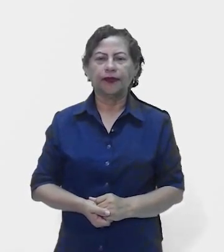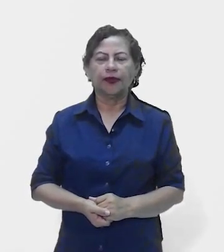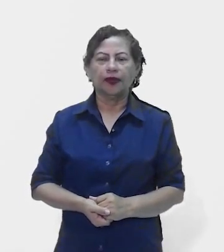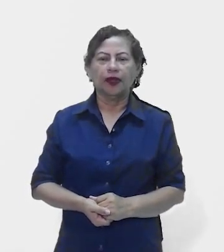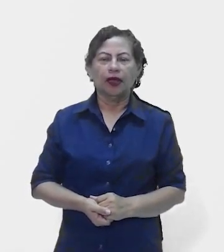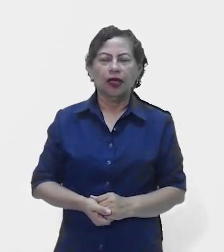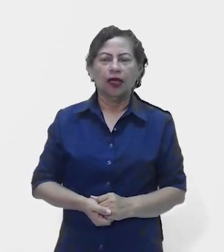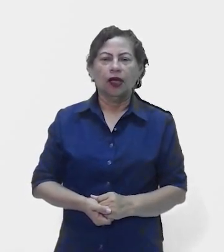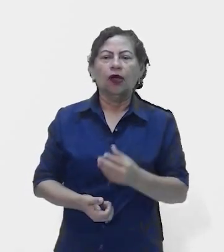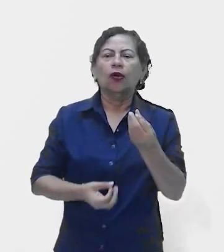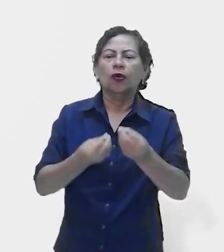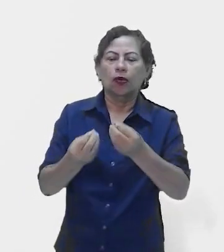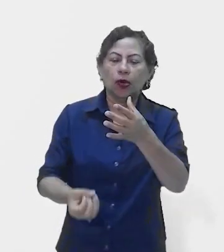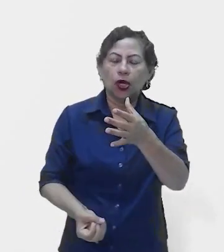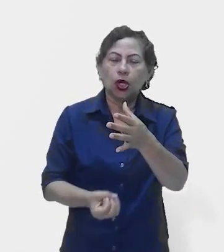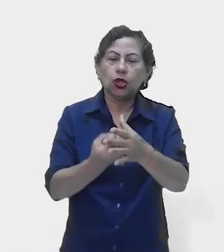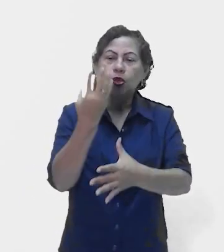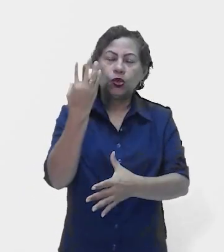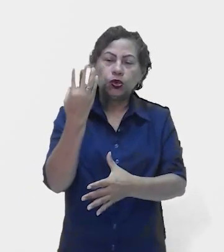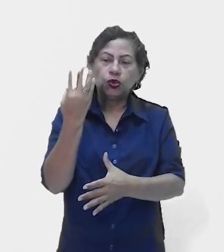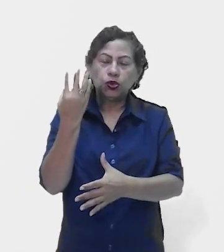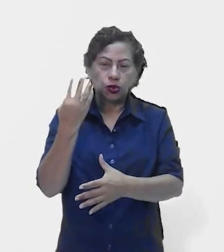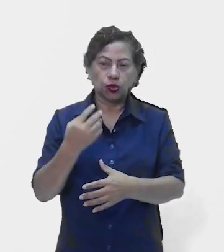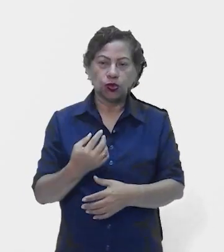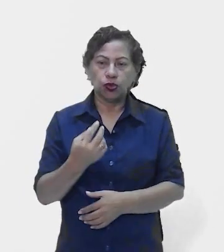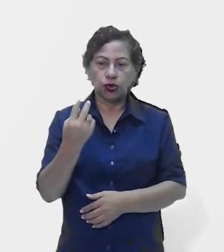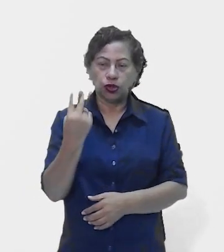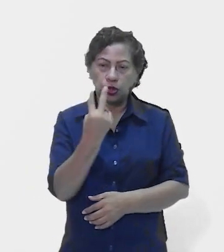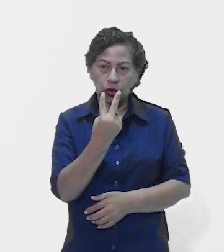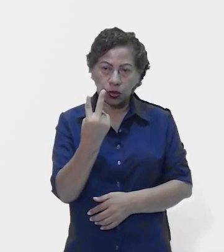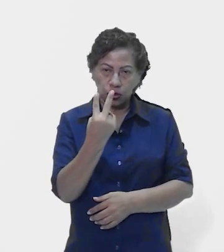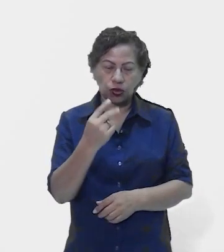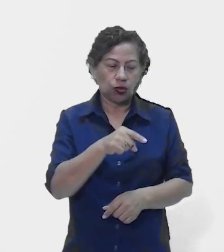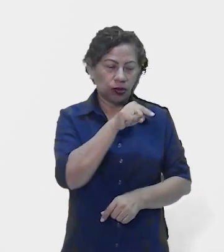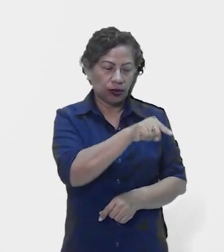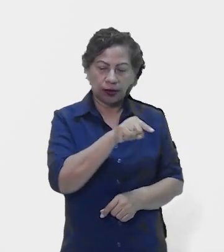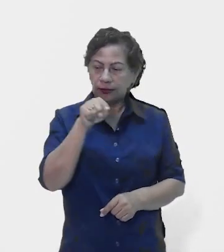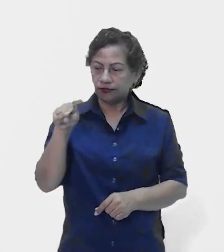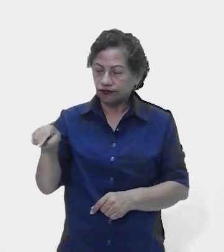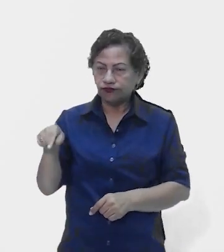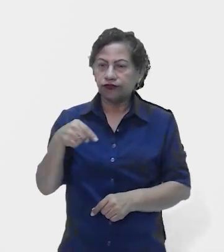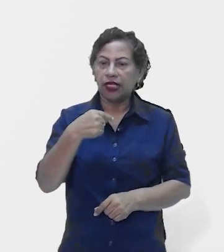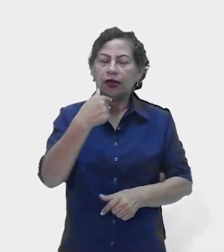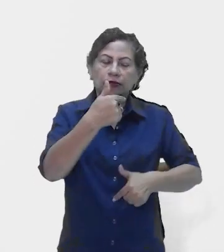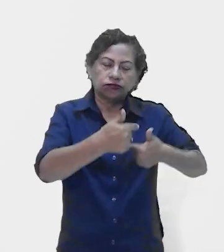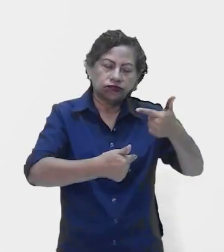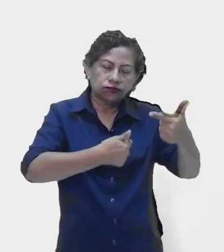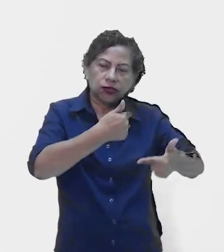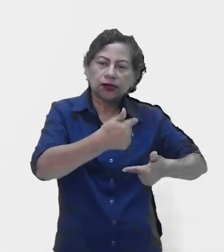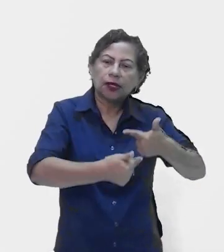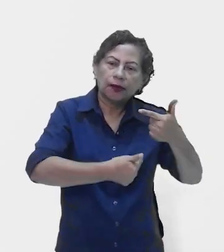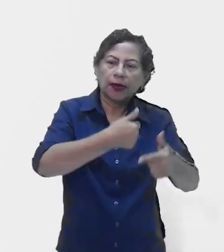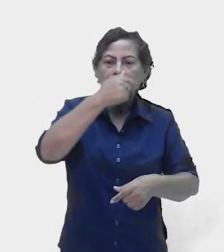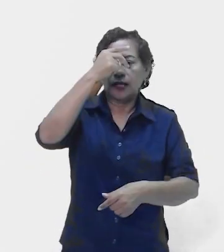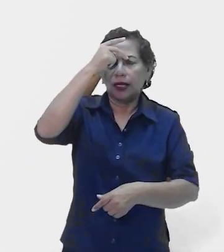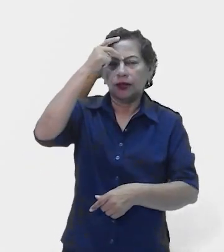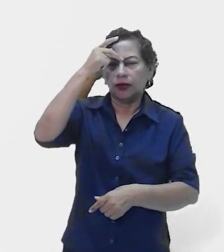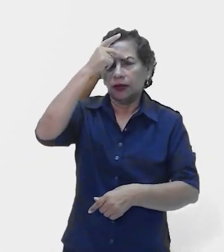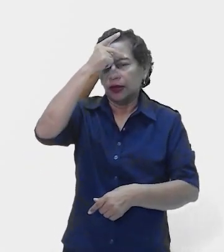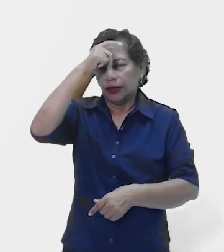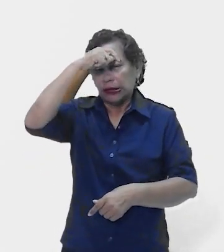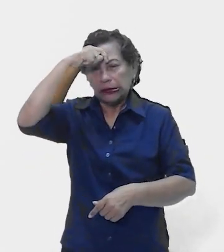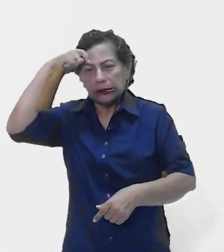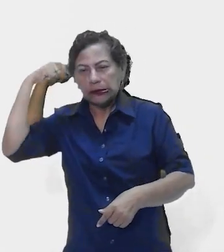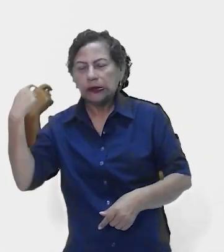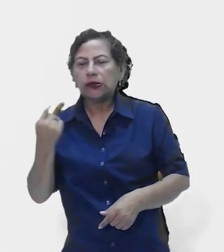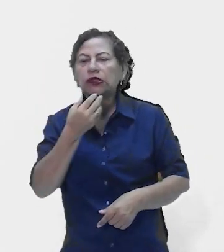só, como surge o espaço urbano e rural? Eles surgem a partir do trabalho feito pelo homem, tá certo? Então o homem constrói